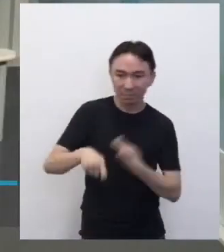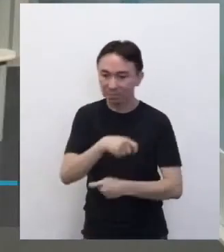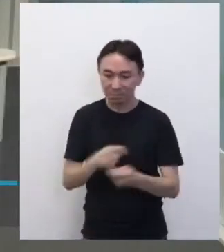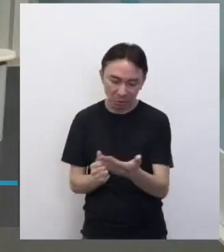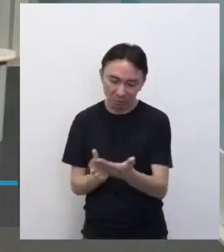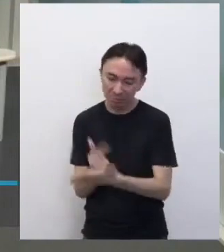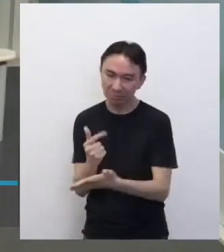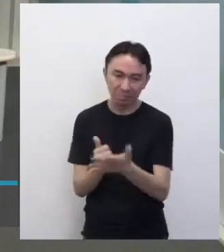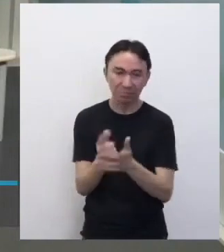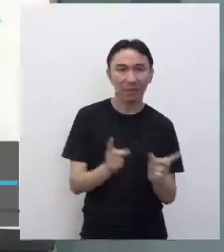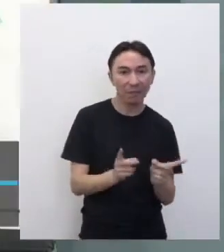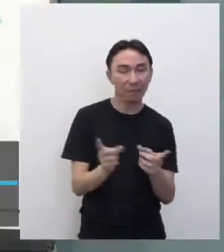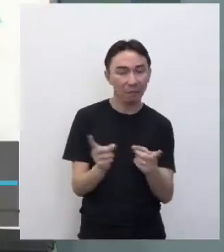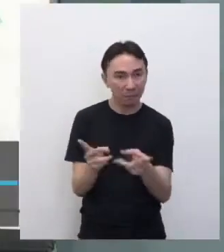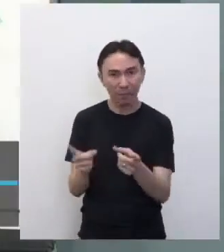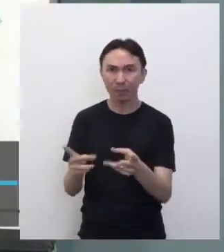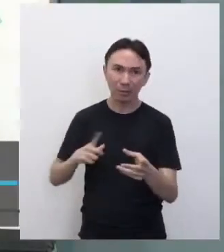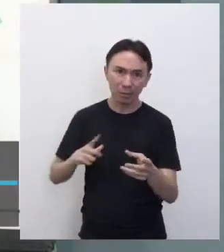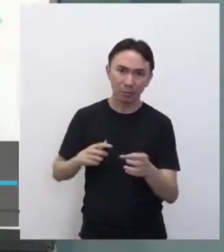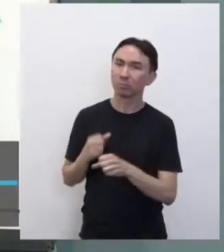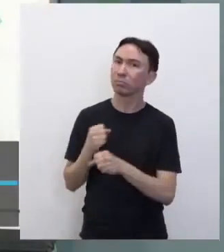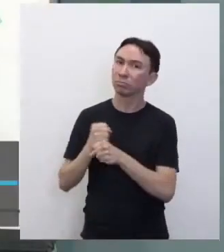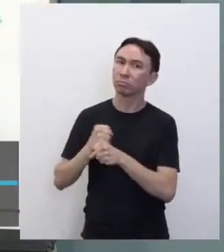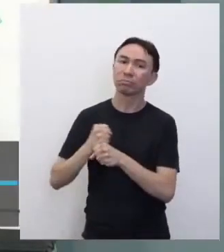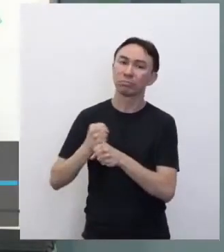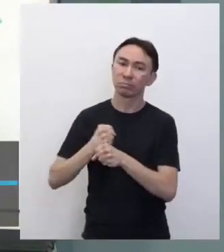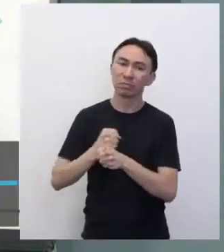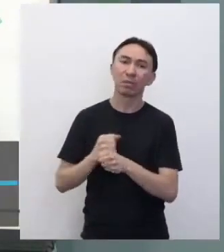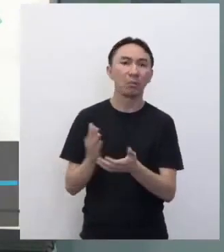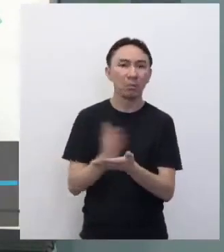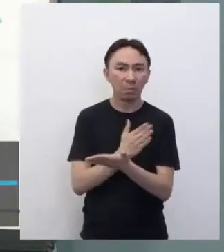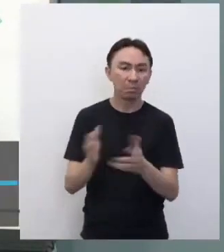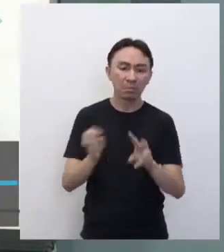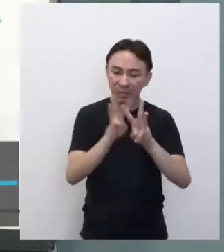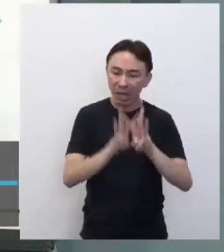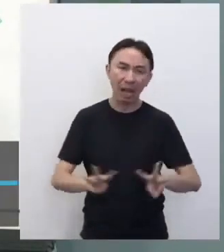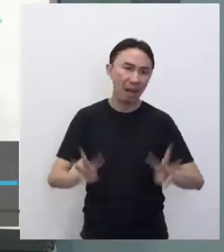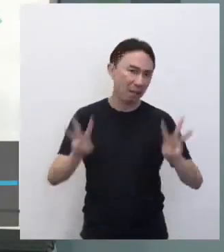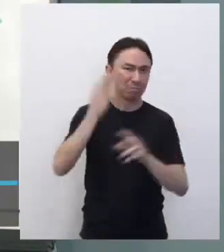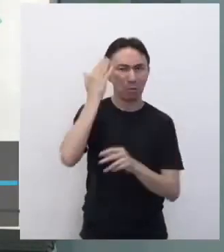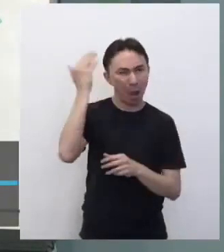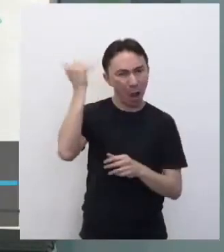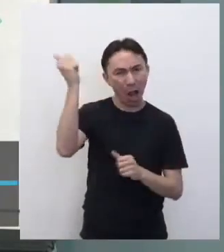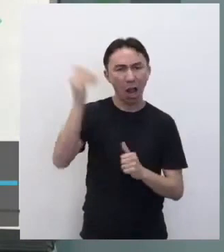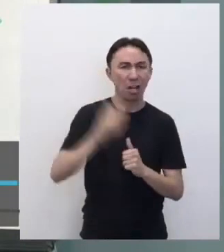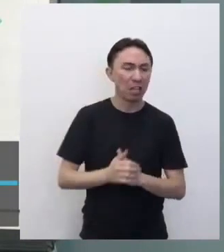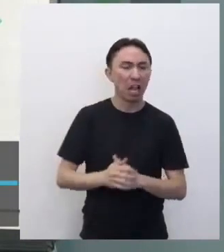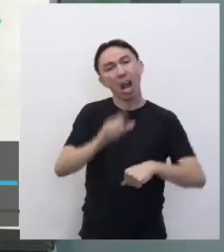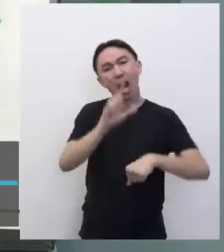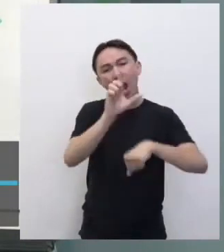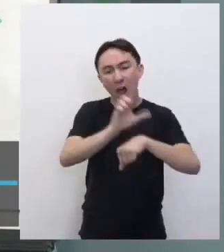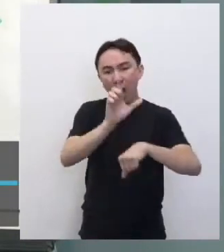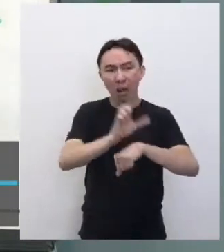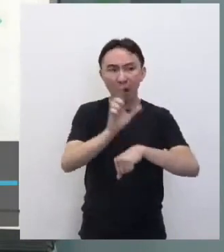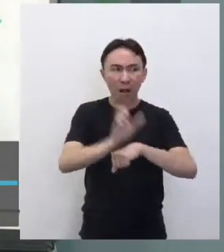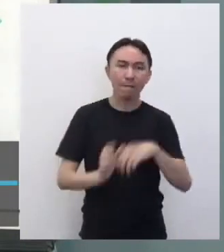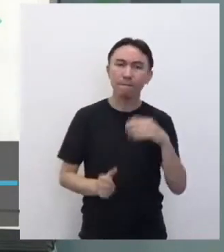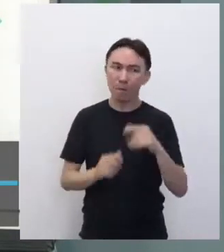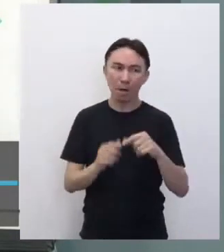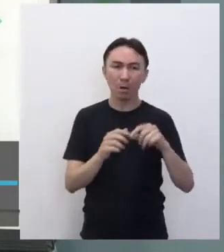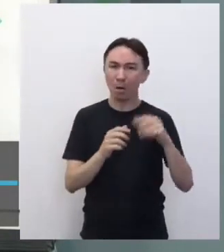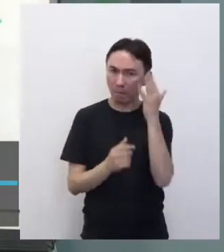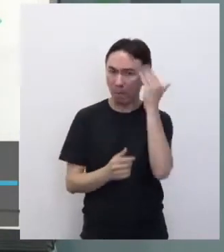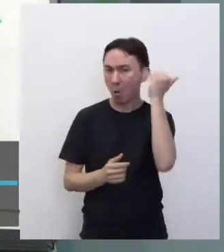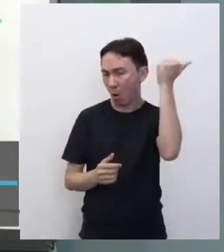Muito tempo. Então, tem vários sites famosos aí, todas as grandes lojas têm os sites que você pode comprar pela internet. Só tem que tomar